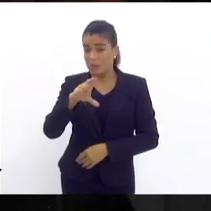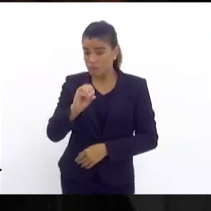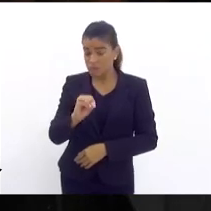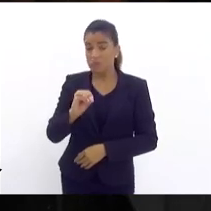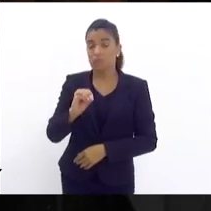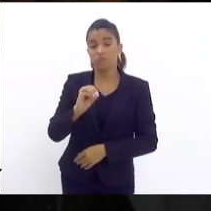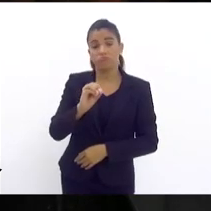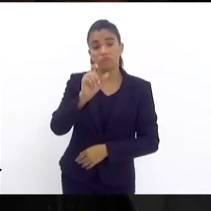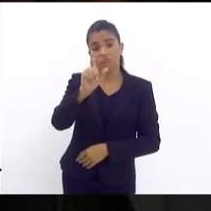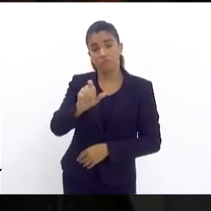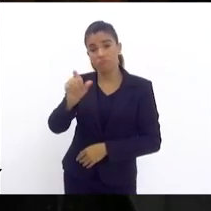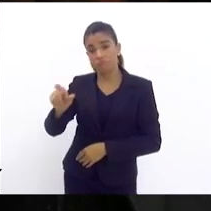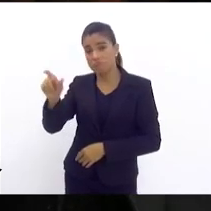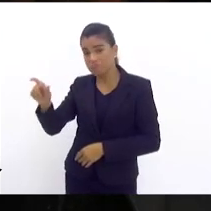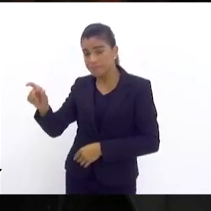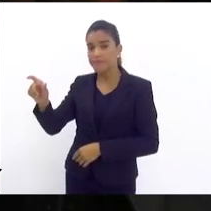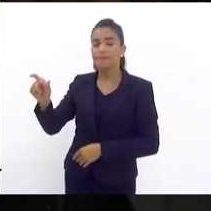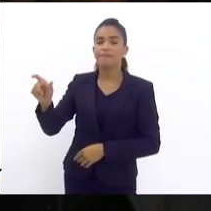ficado